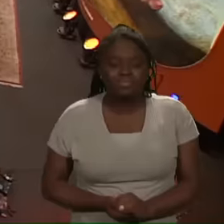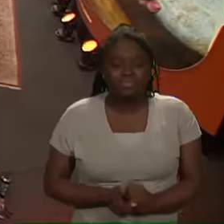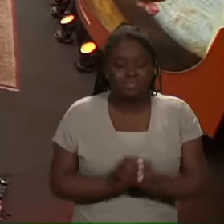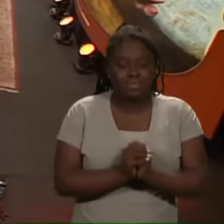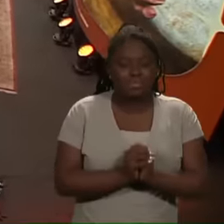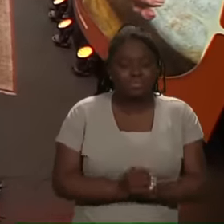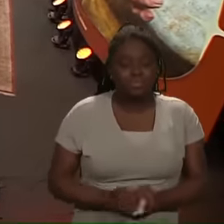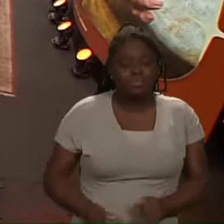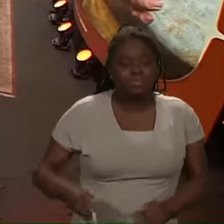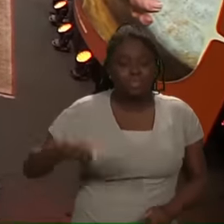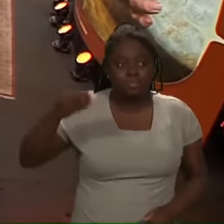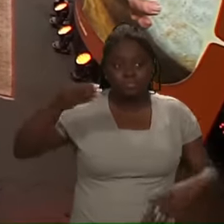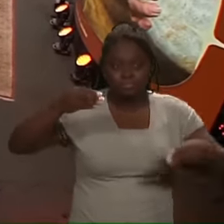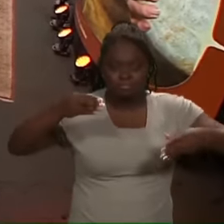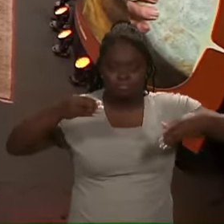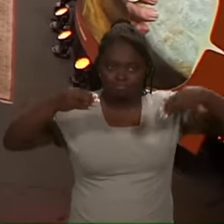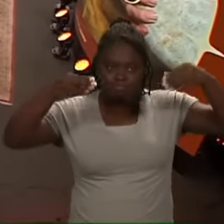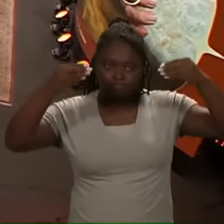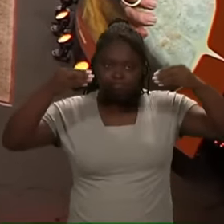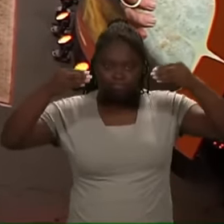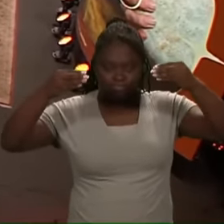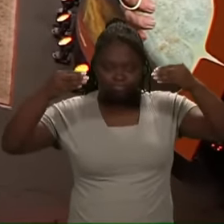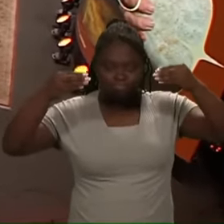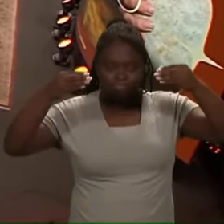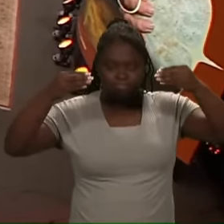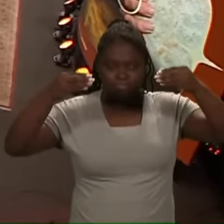Levante o cálice,